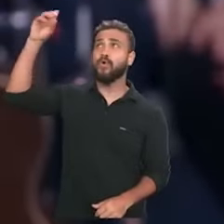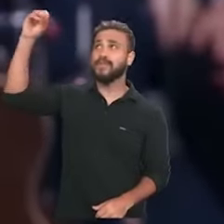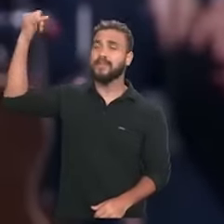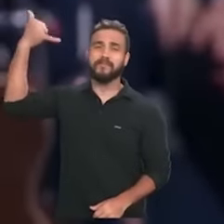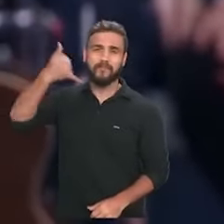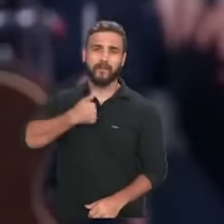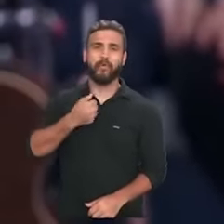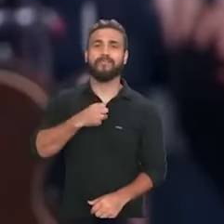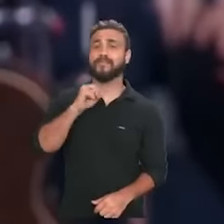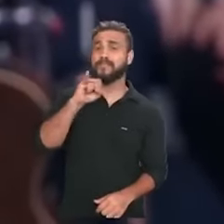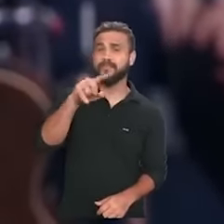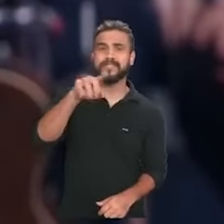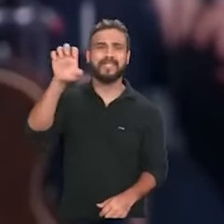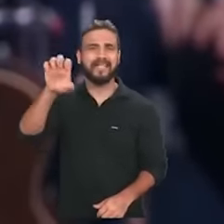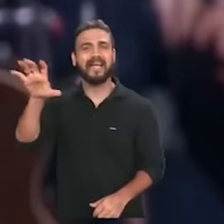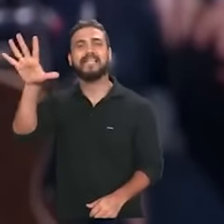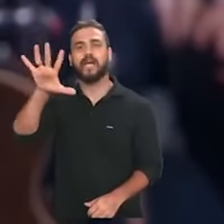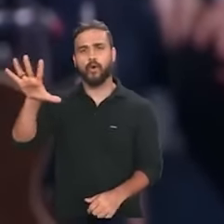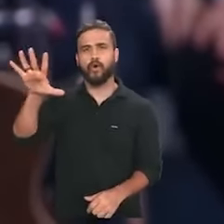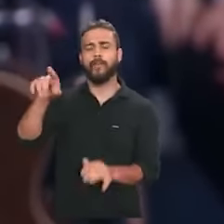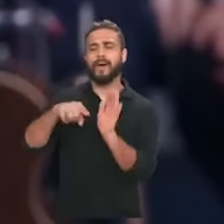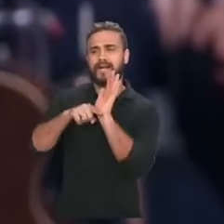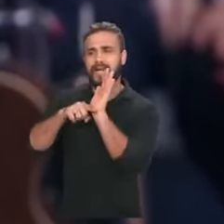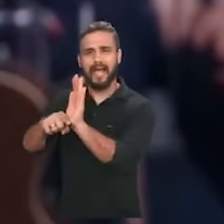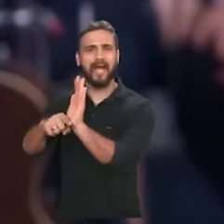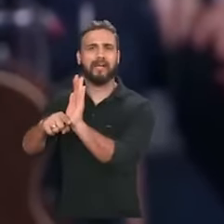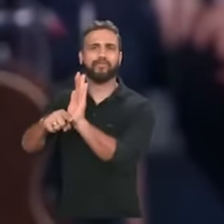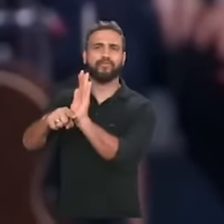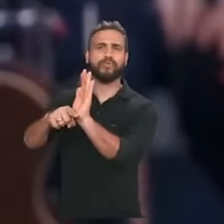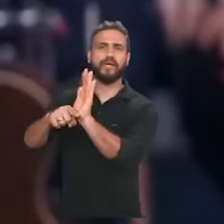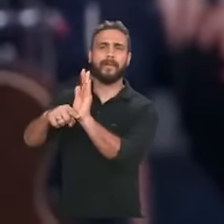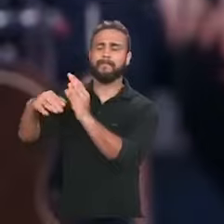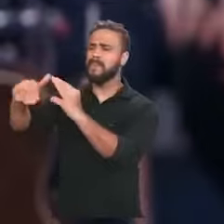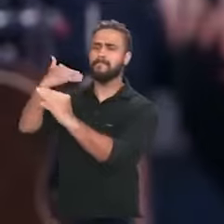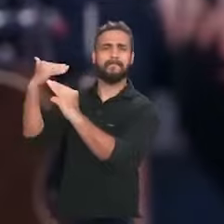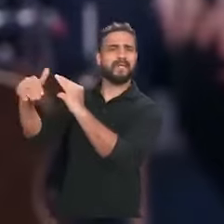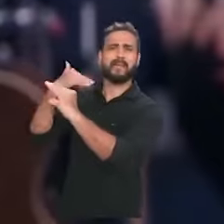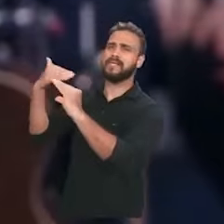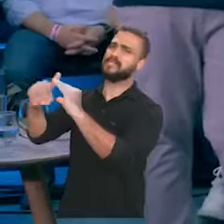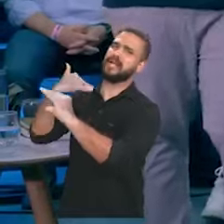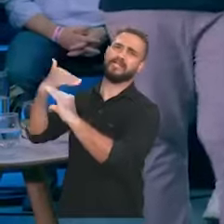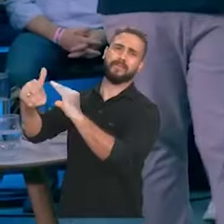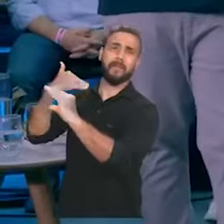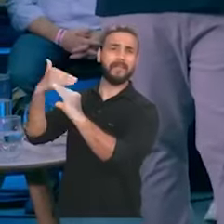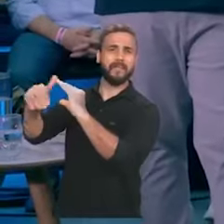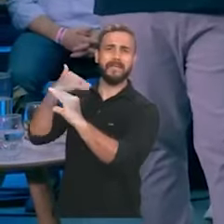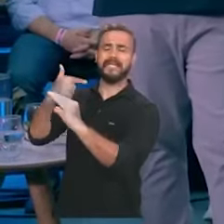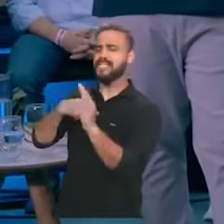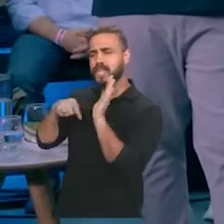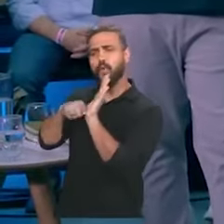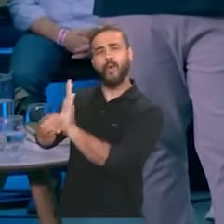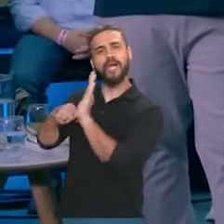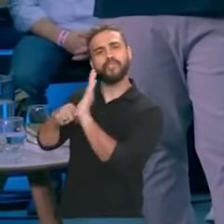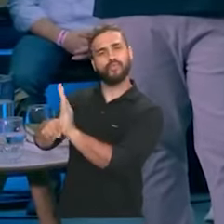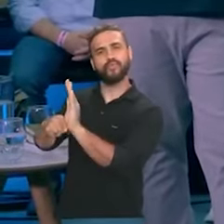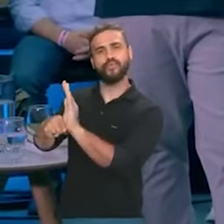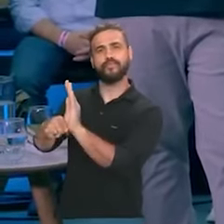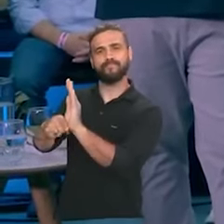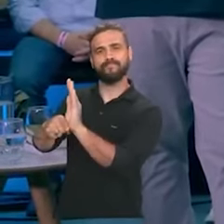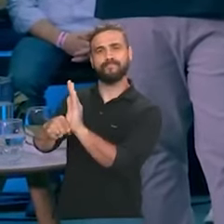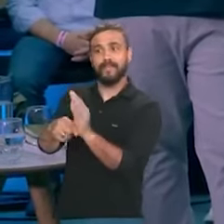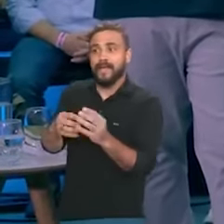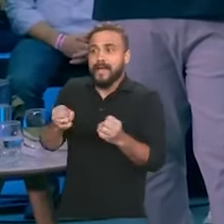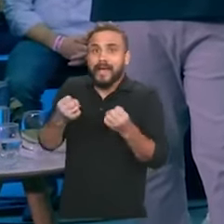mentoria comigo, eu dei um canal dentro do Zoom e comecei a falar com essas pessoas. Bom, qual foi o resultado? Que